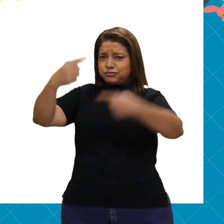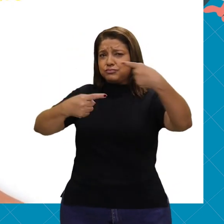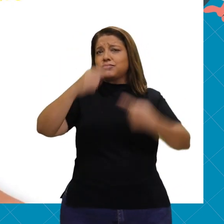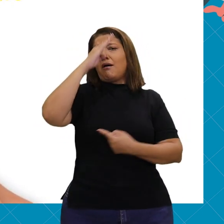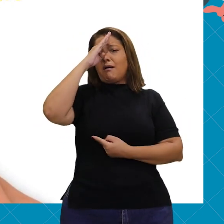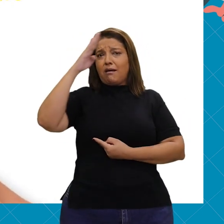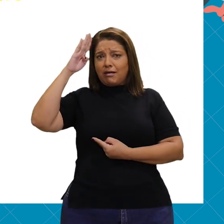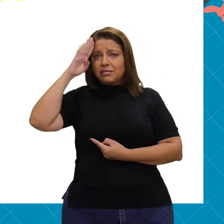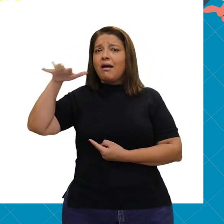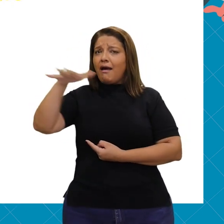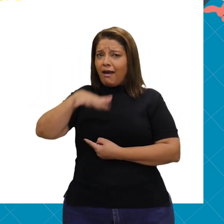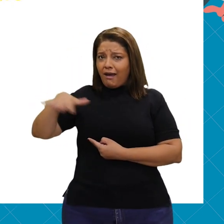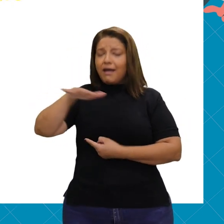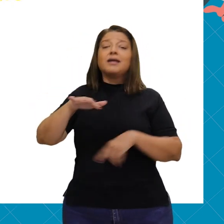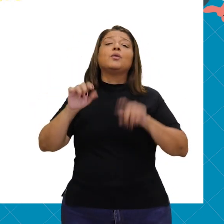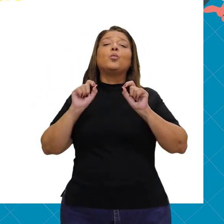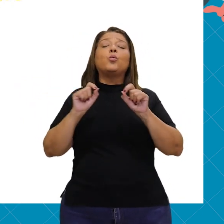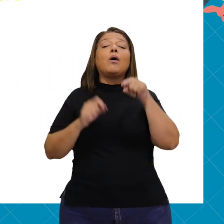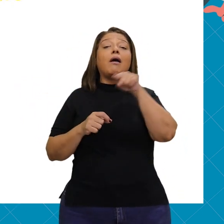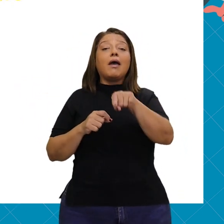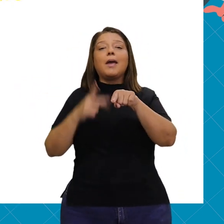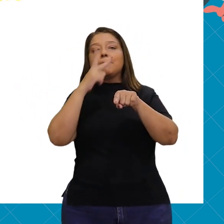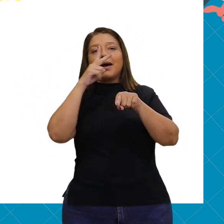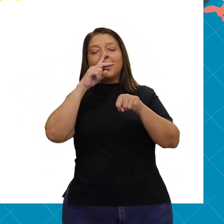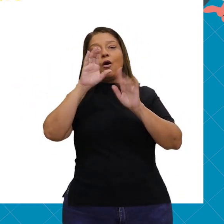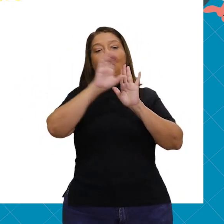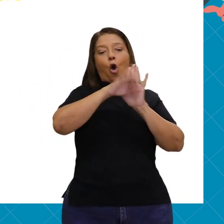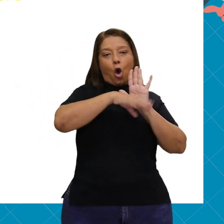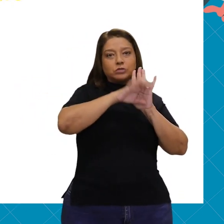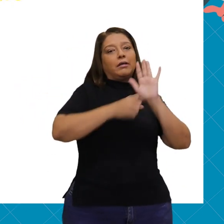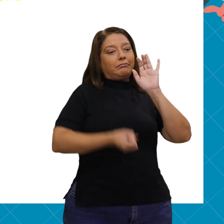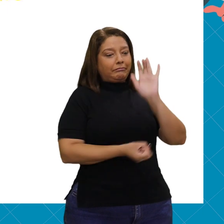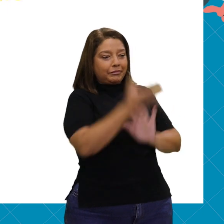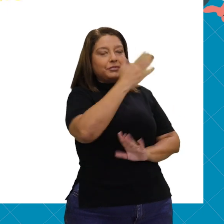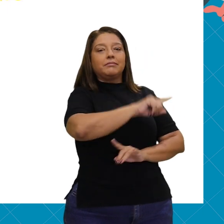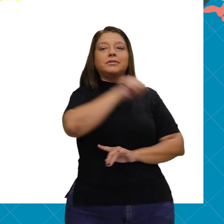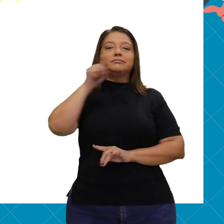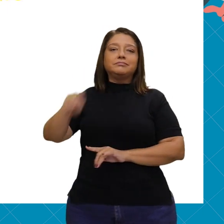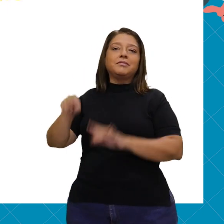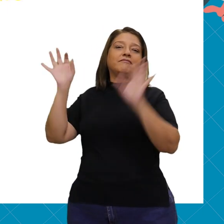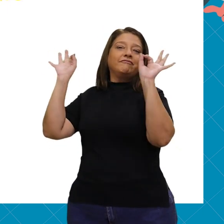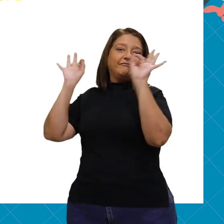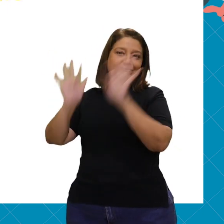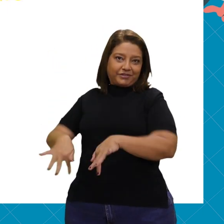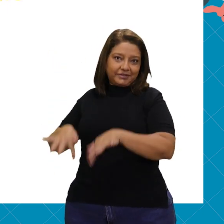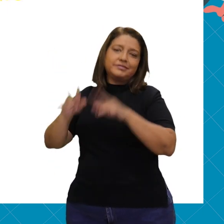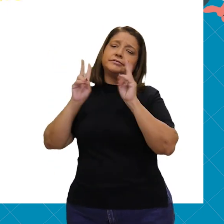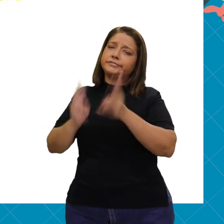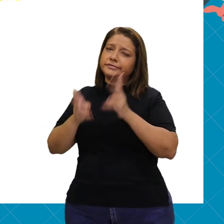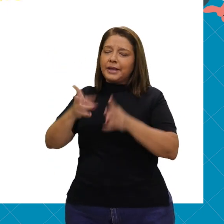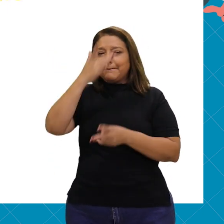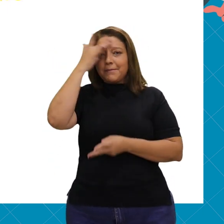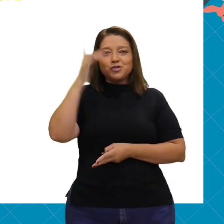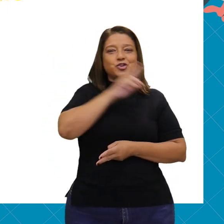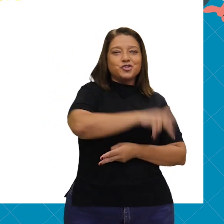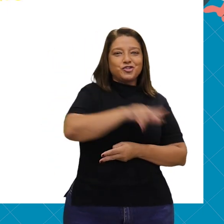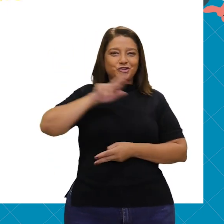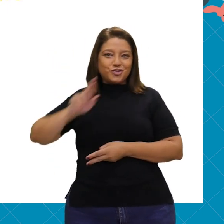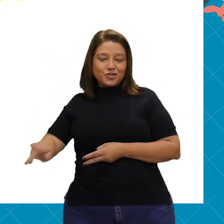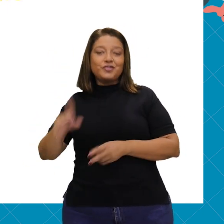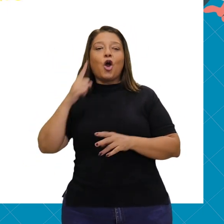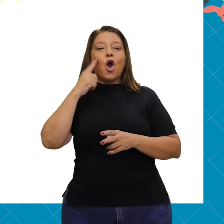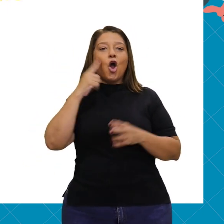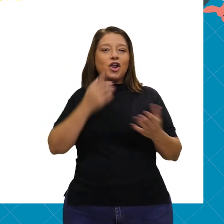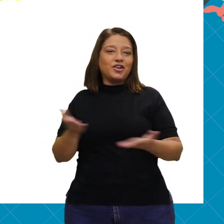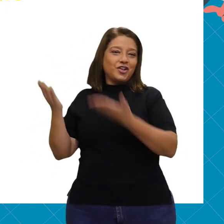acadêmico, e é nesse sentido que o autor vai dizer que este conceito nasce e morre, sempre em corpos diferentes, a depender ali da corrente do pensamento com a